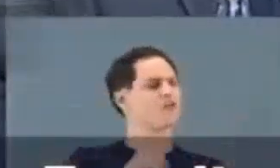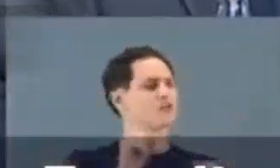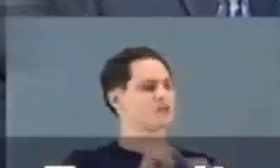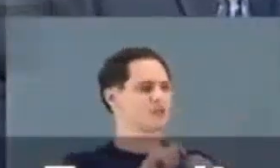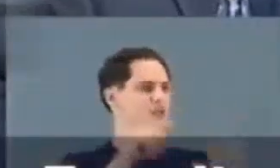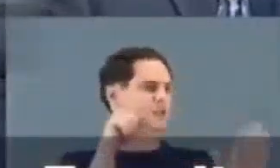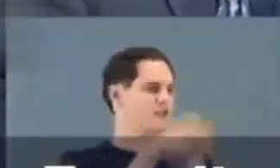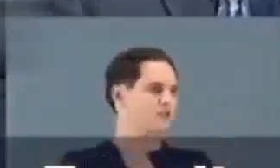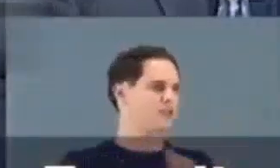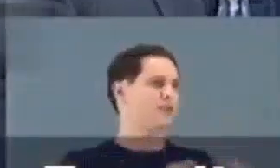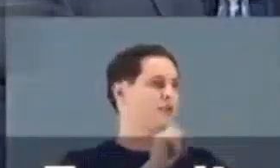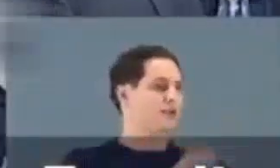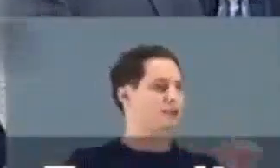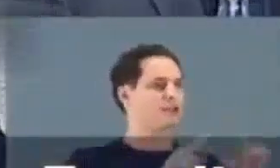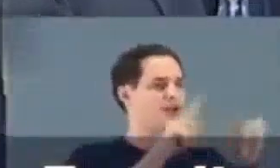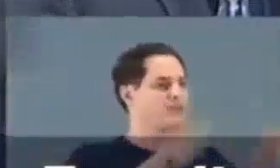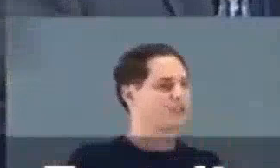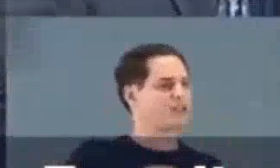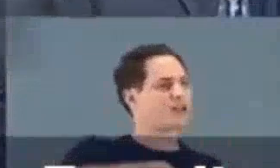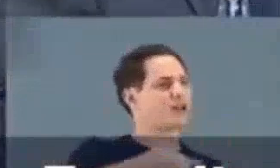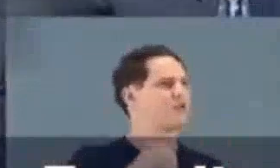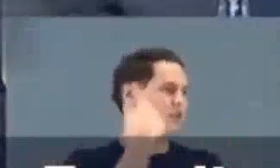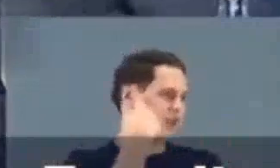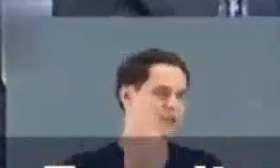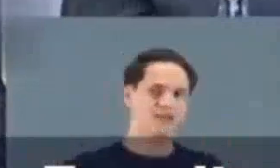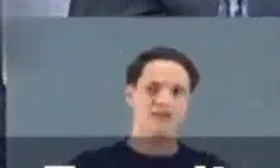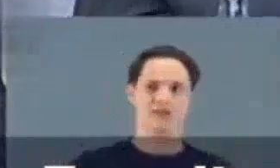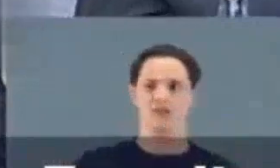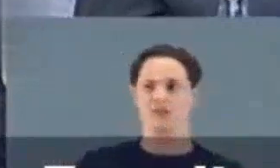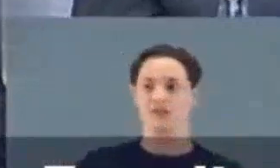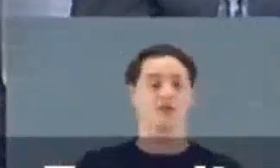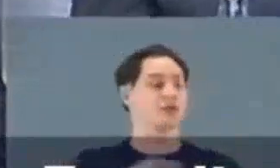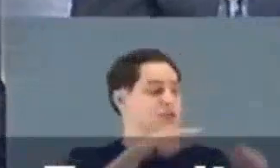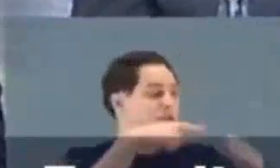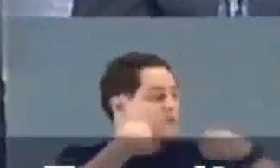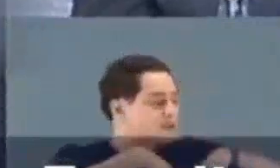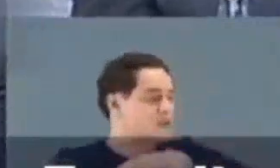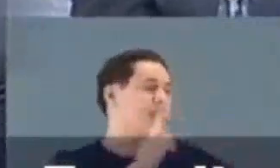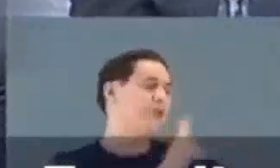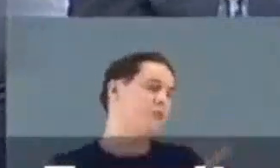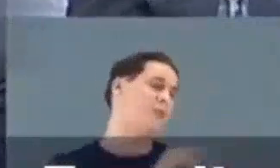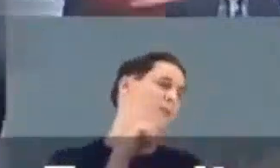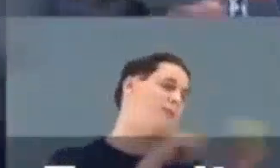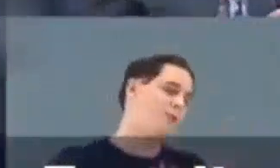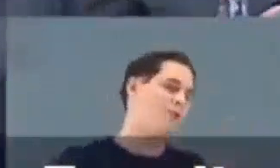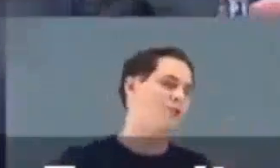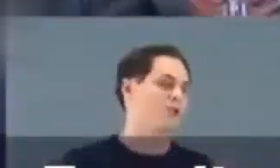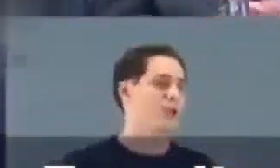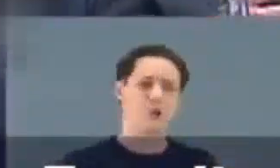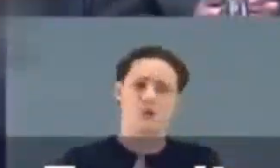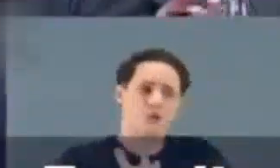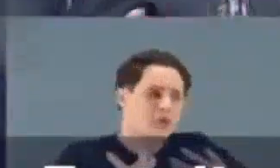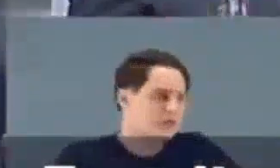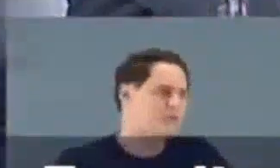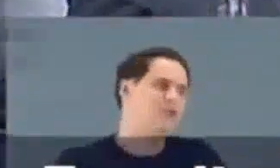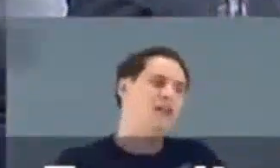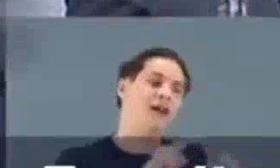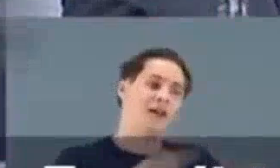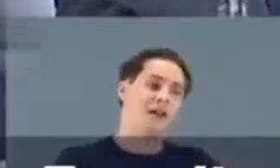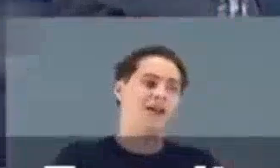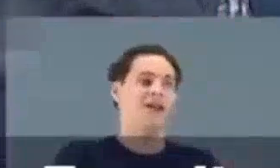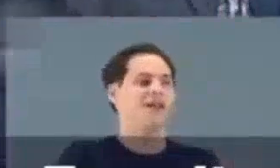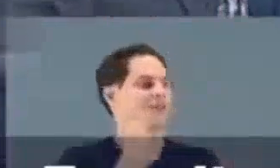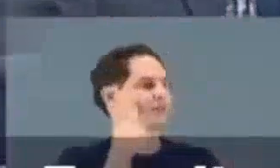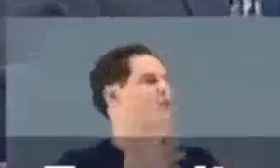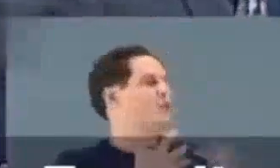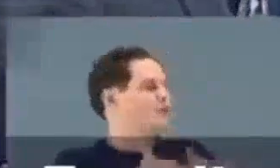pergunta pontual. É do jeito que a senhora... Senhor Silvinei, o senhor tem que responder a pergunta. Não, presidente, eu não vou aceitar. Senadora